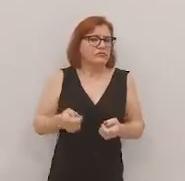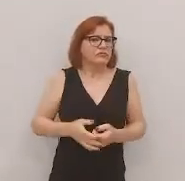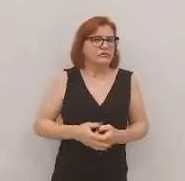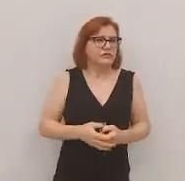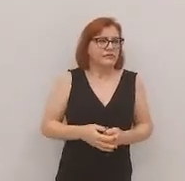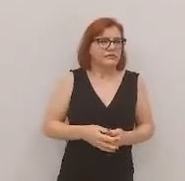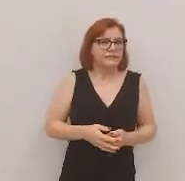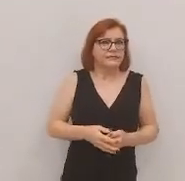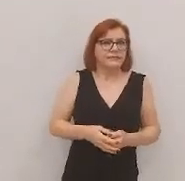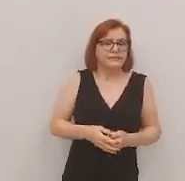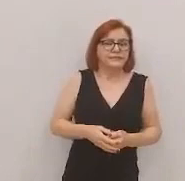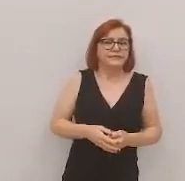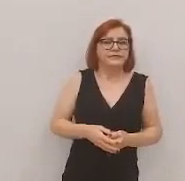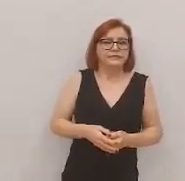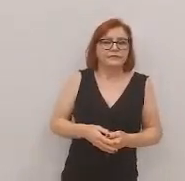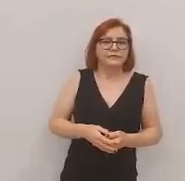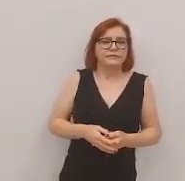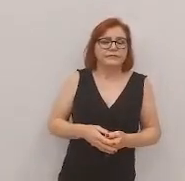matou Abel.